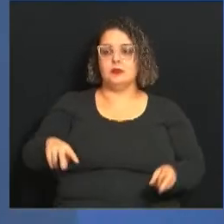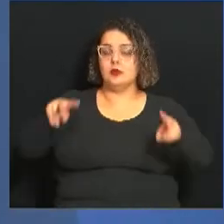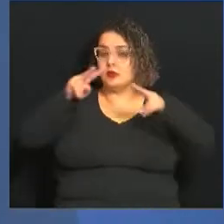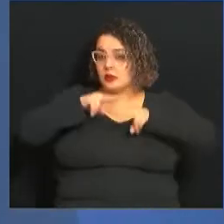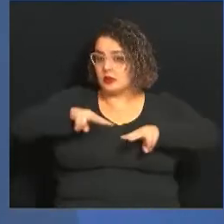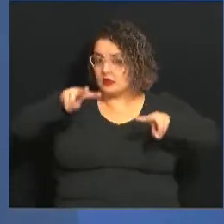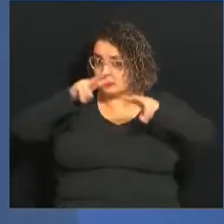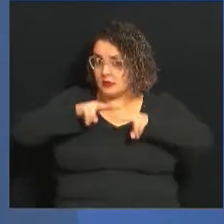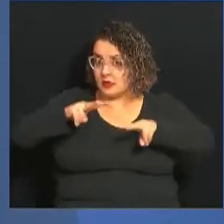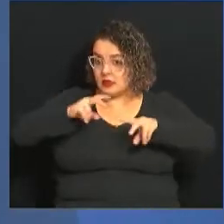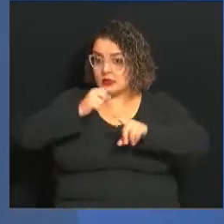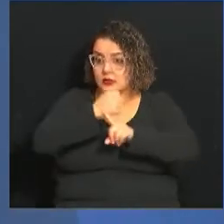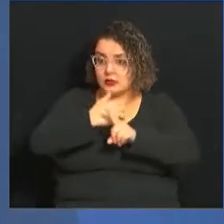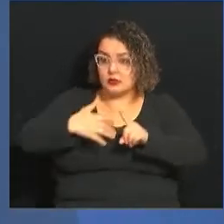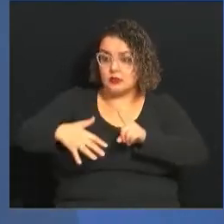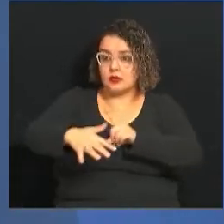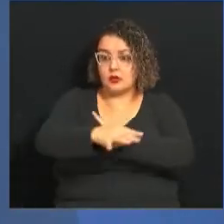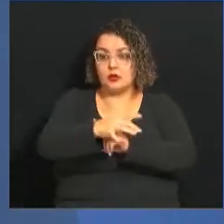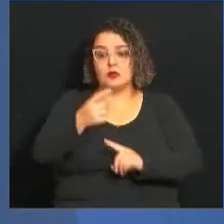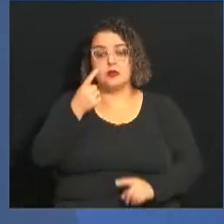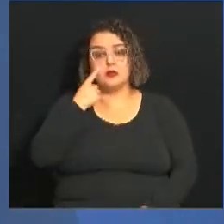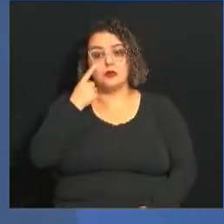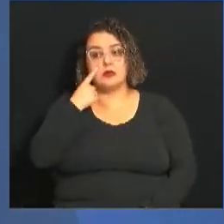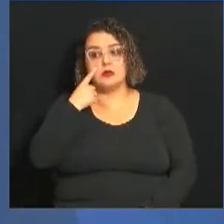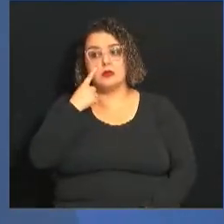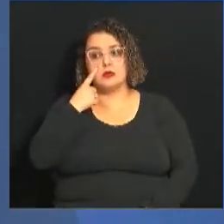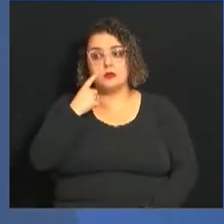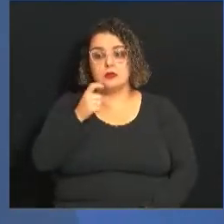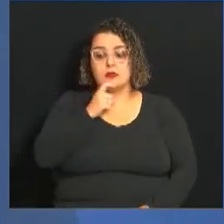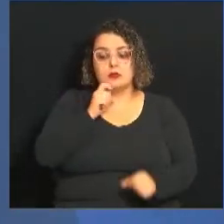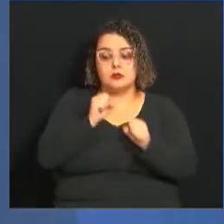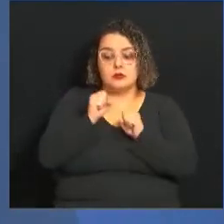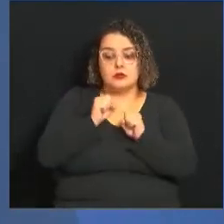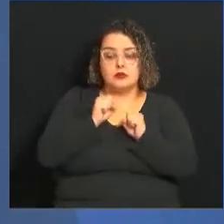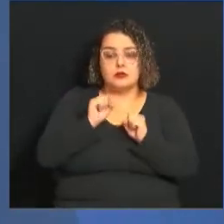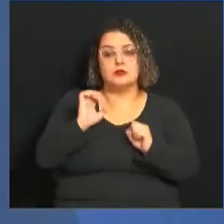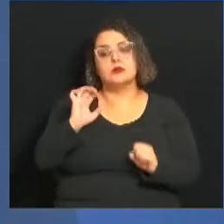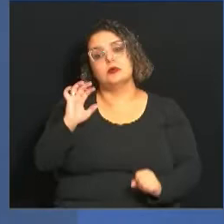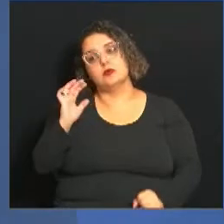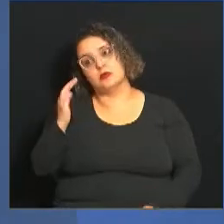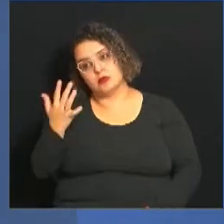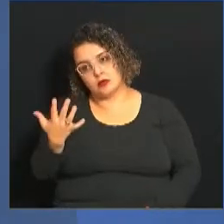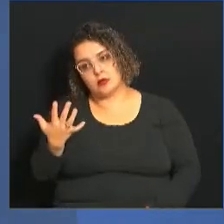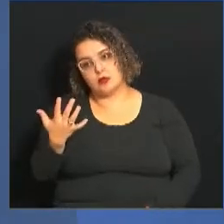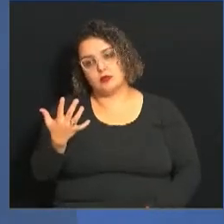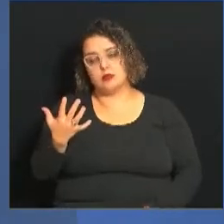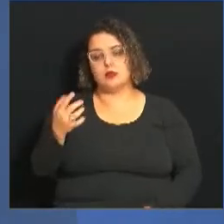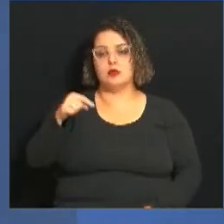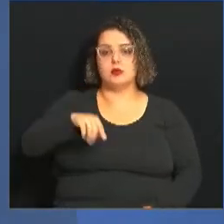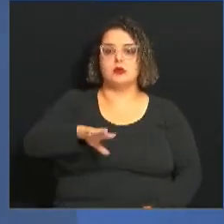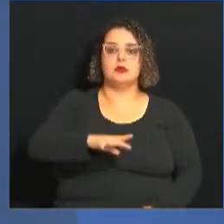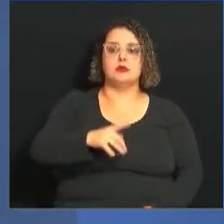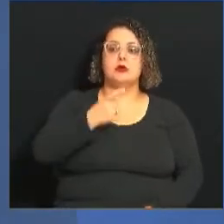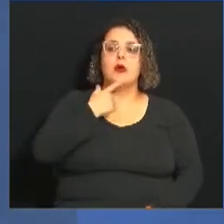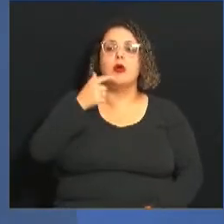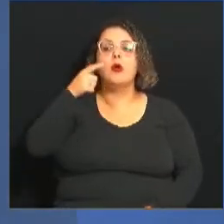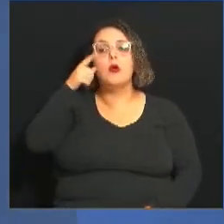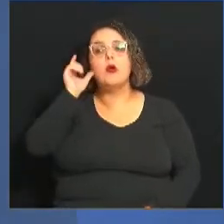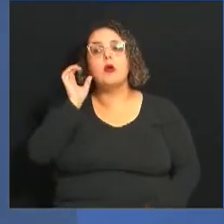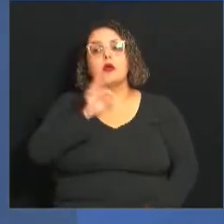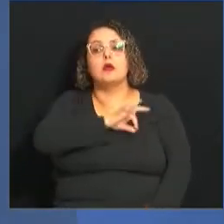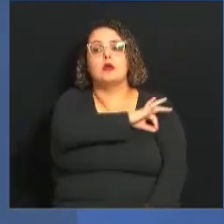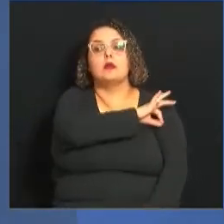viu recentemente, a Operação Inverno começou em Campinas. Inclusive, ontem a Prefeitura disponibilizou